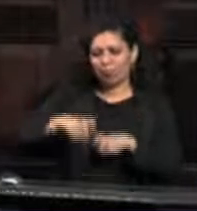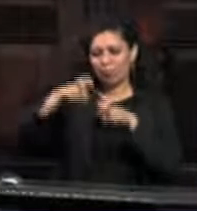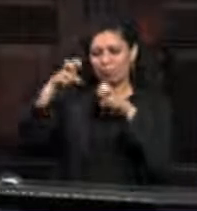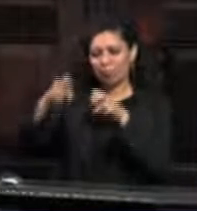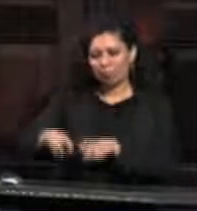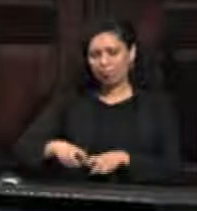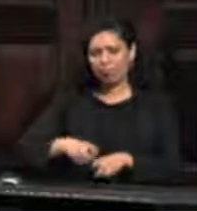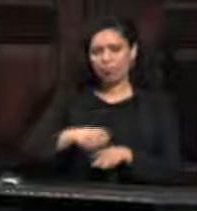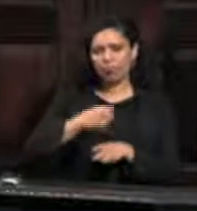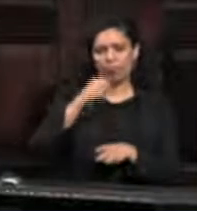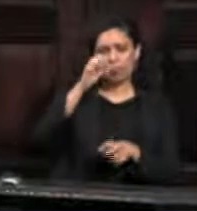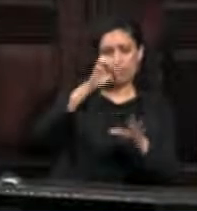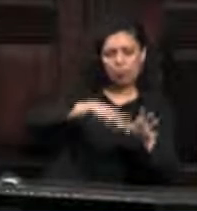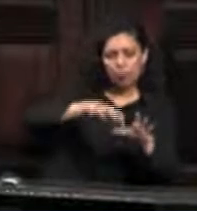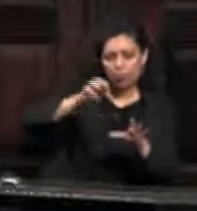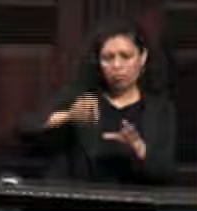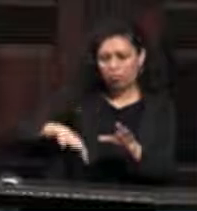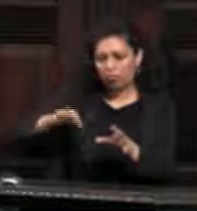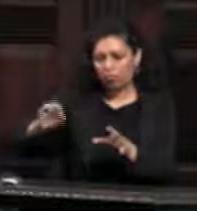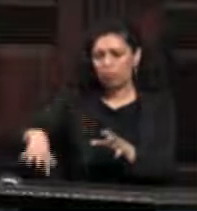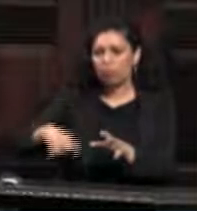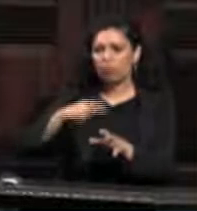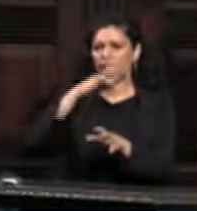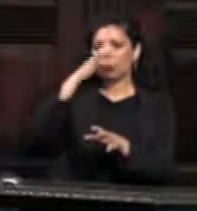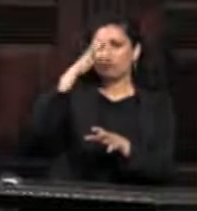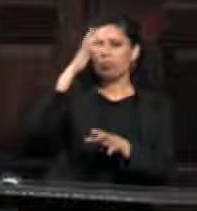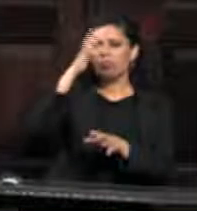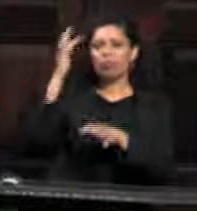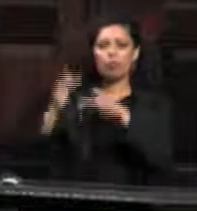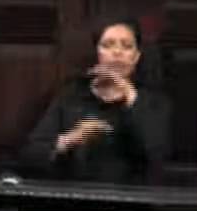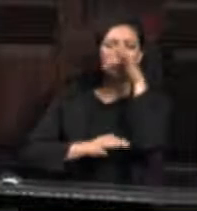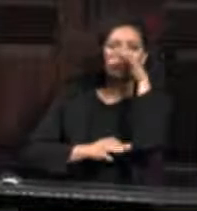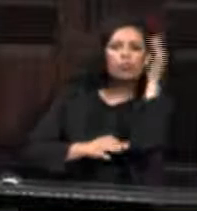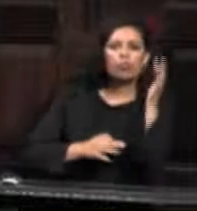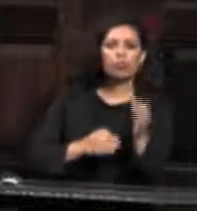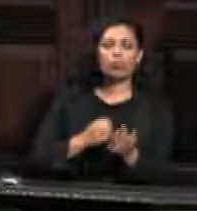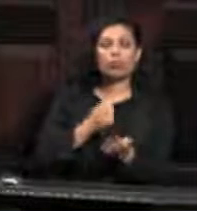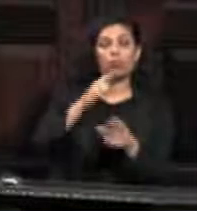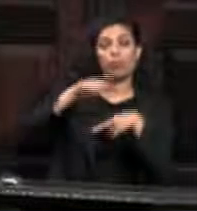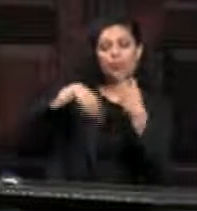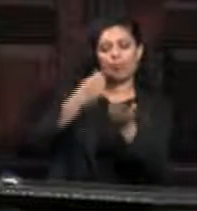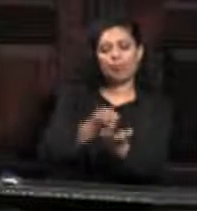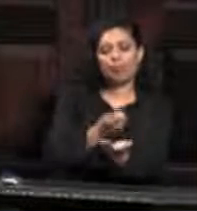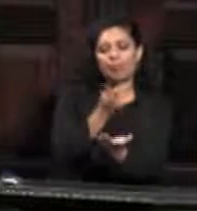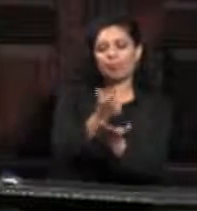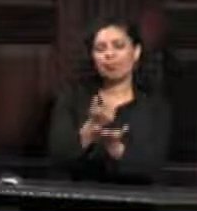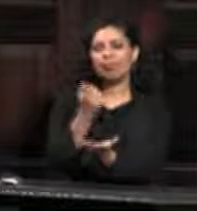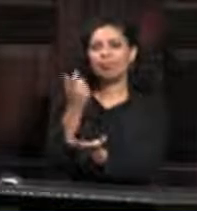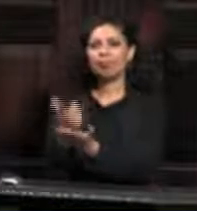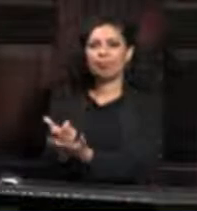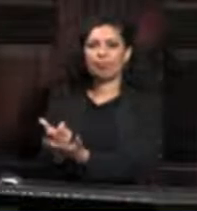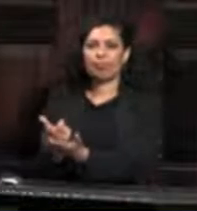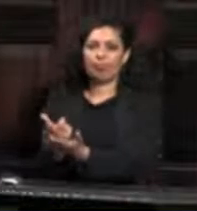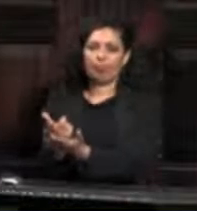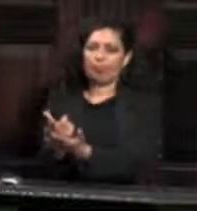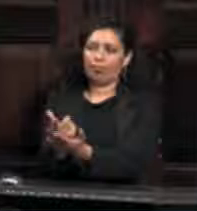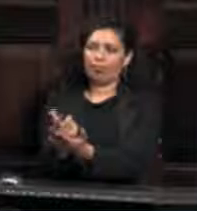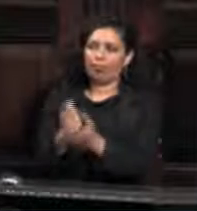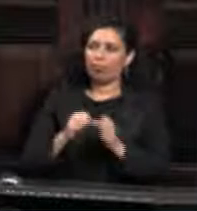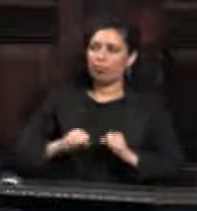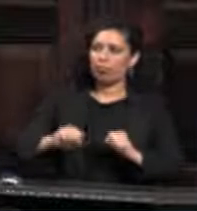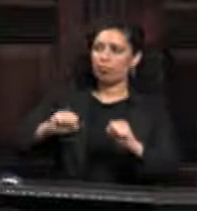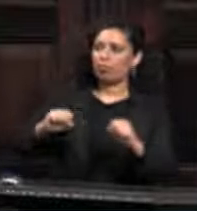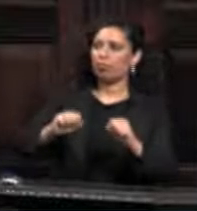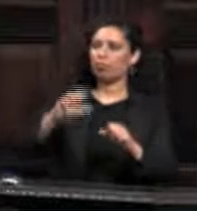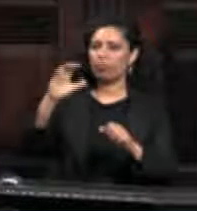plantando flores na região serrana e trazendo para serem vendidas ali no mercado de flores do